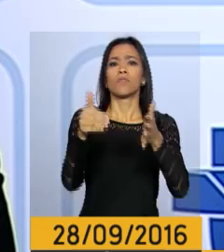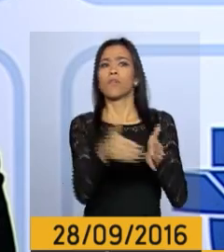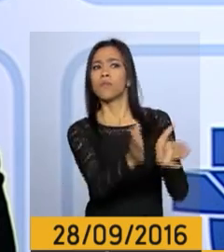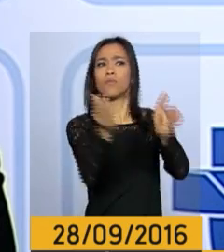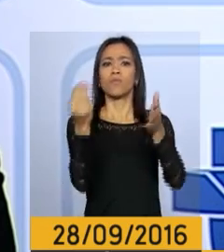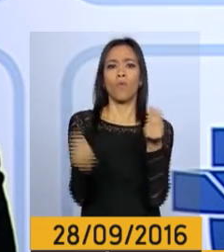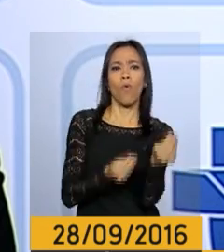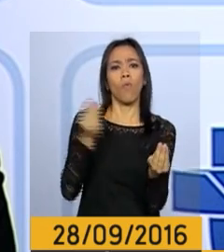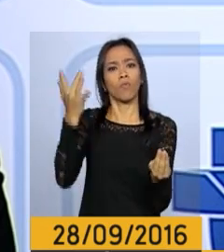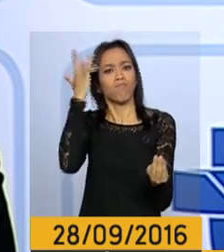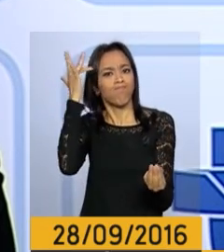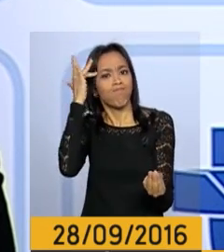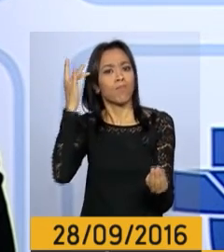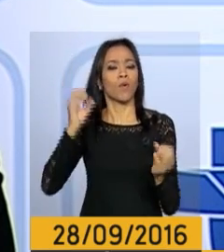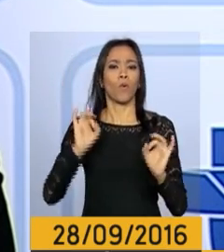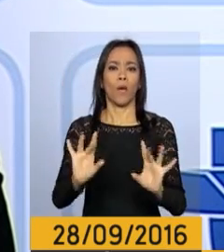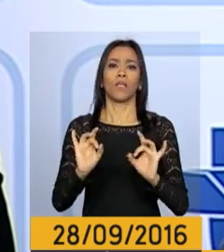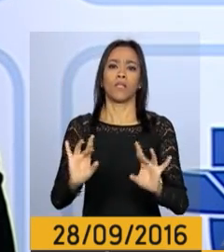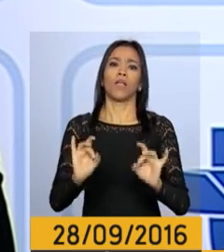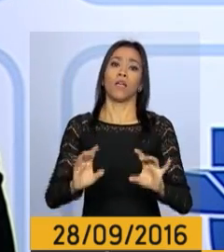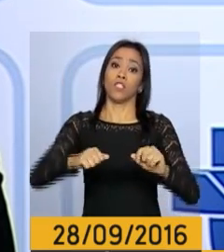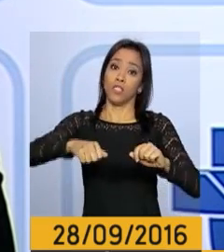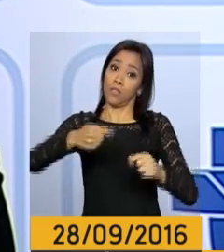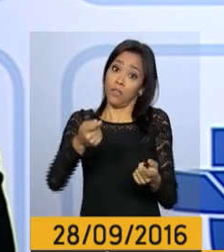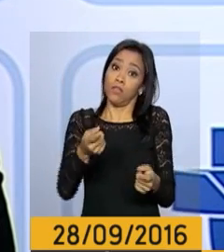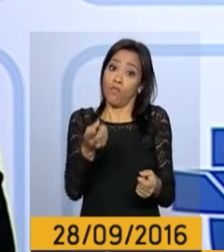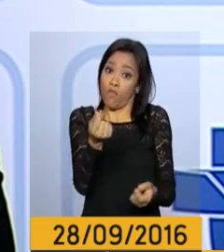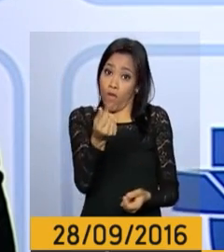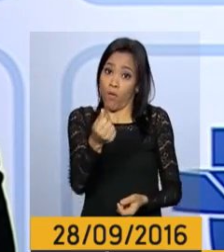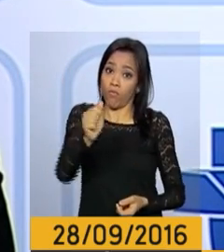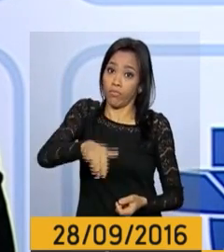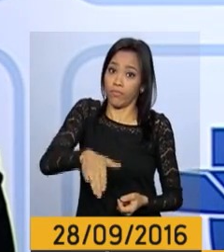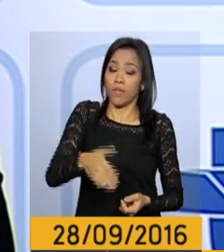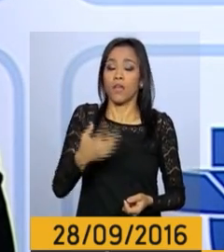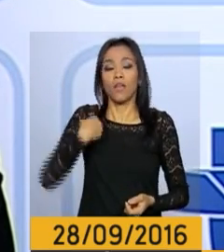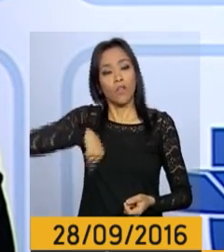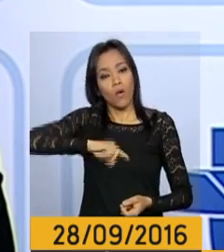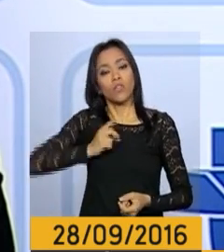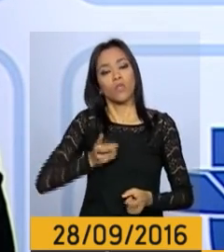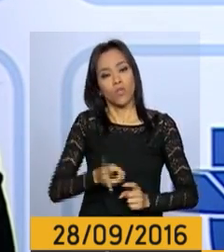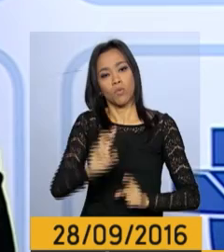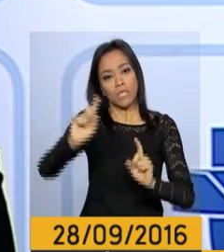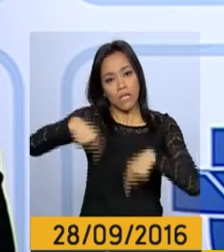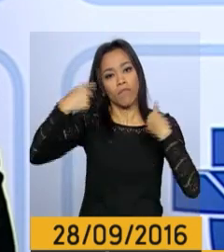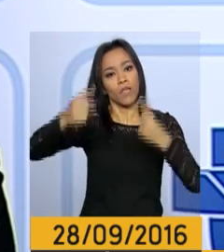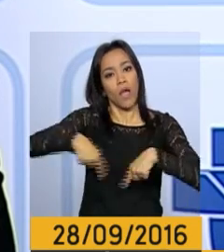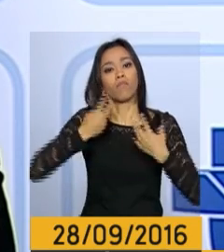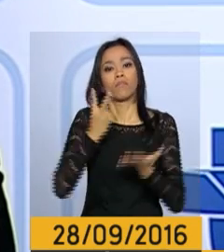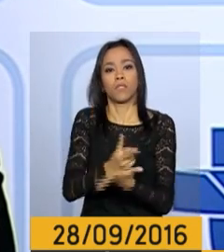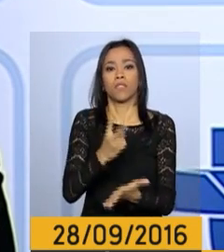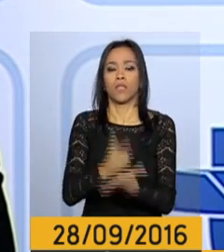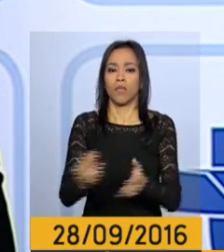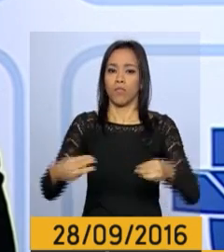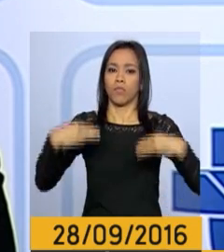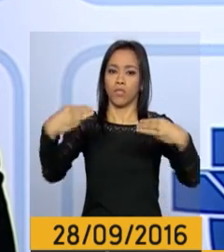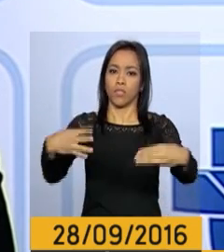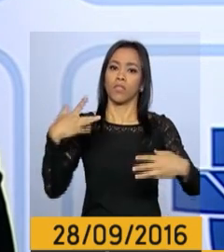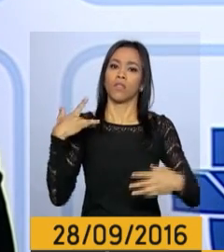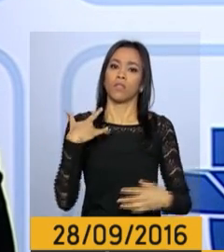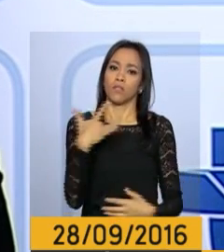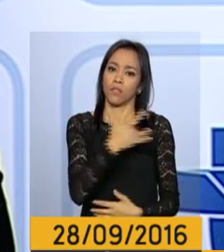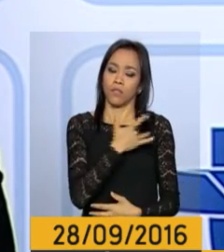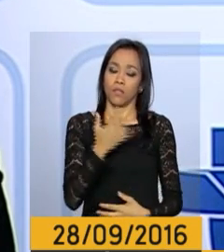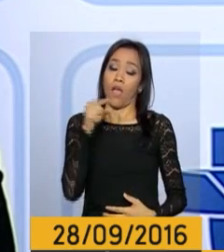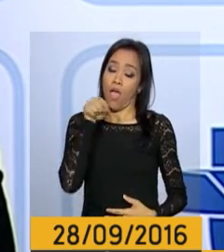com mais qualidade e com menor custo e continuaremos fazer esse desafio incessantemente então esta posição eu